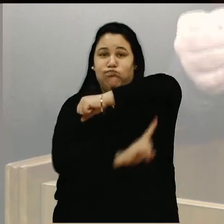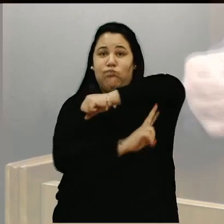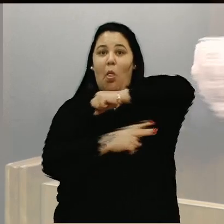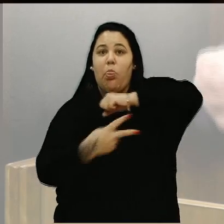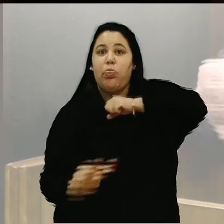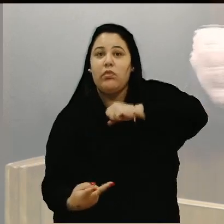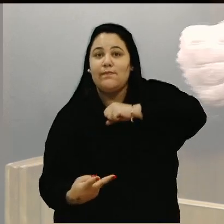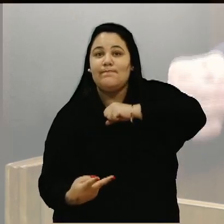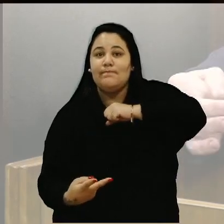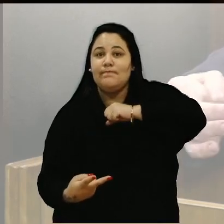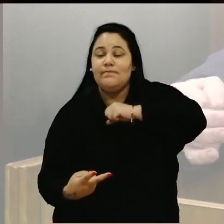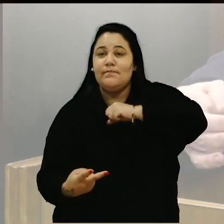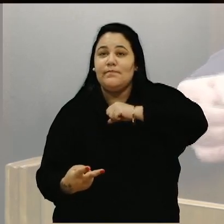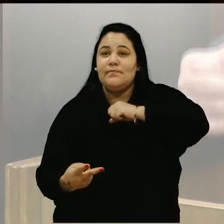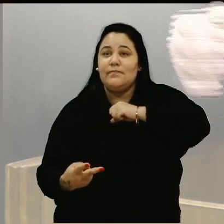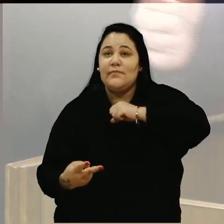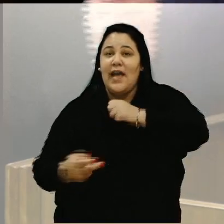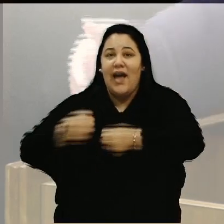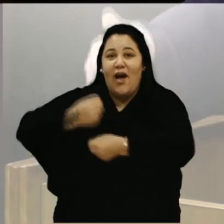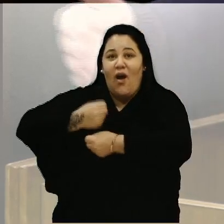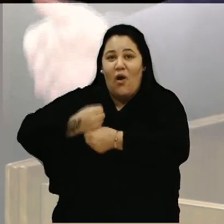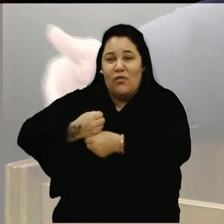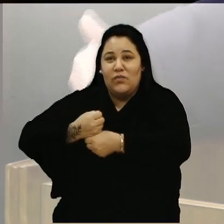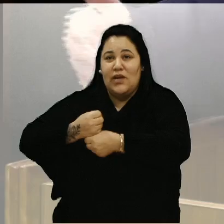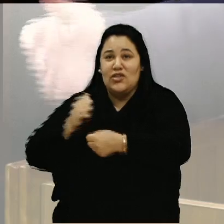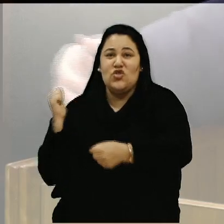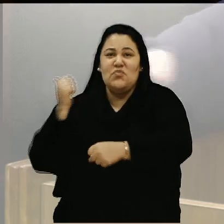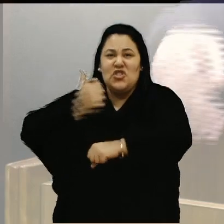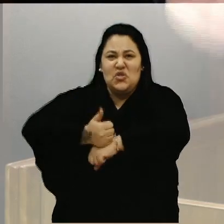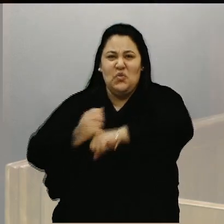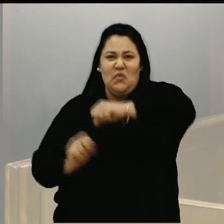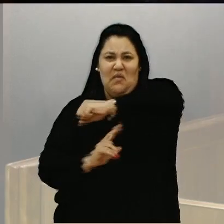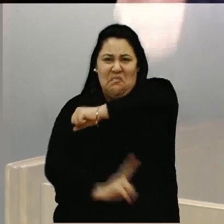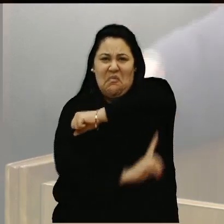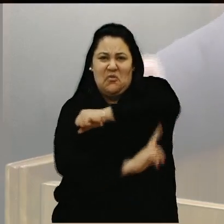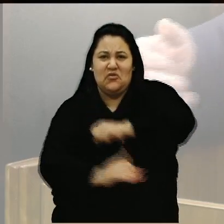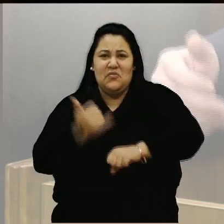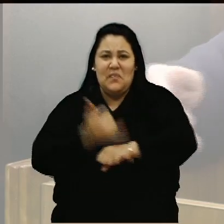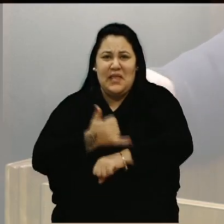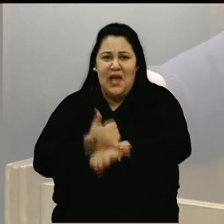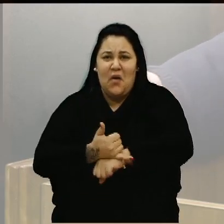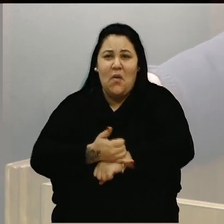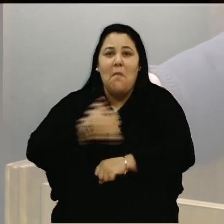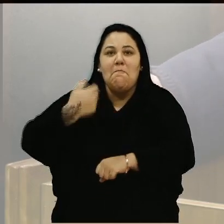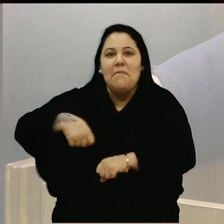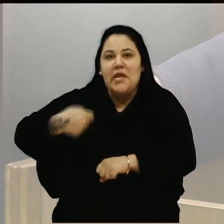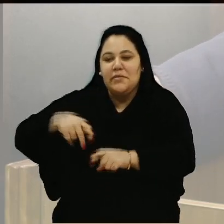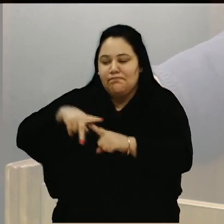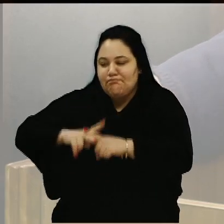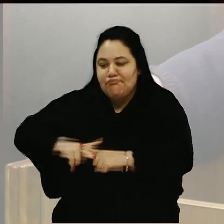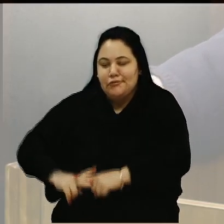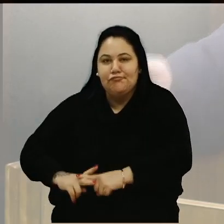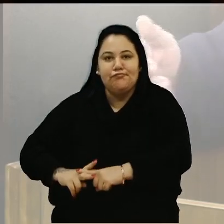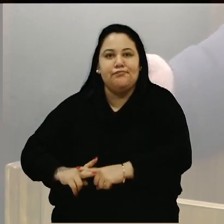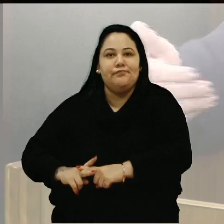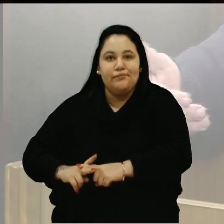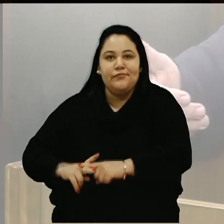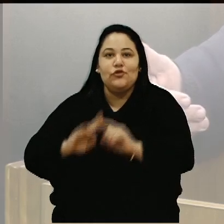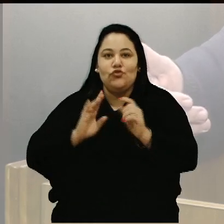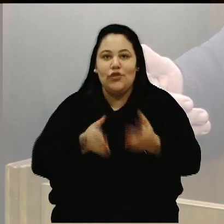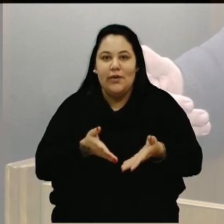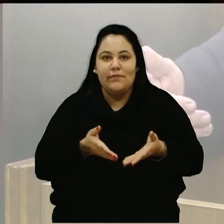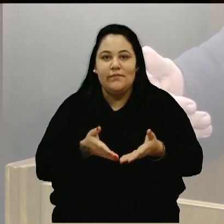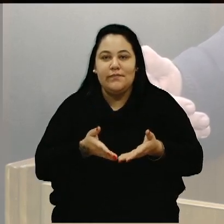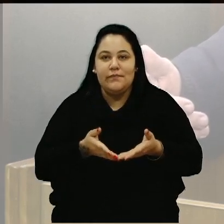as que estão sendo provisórias, essas metálicas, e tal, já precisam de revisão. E